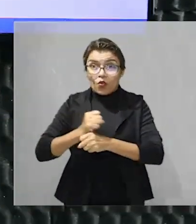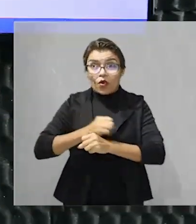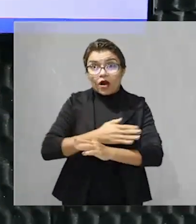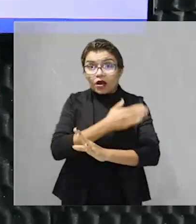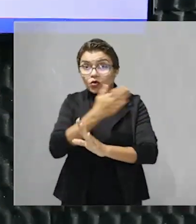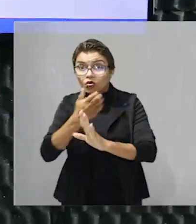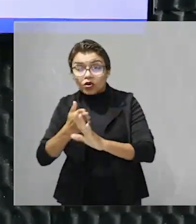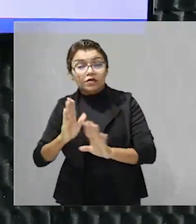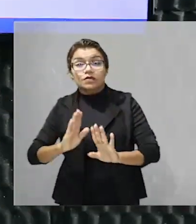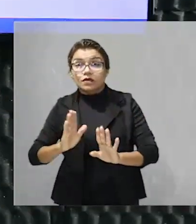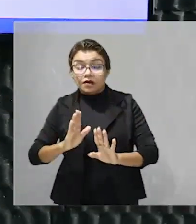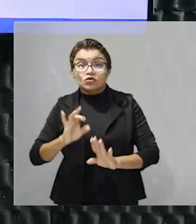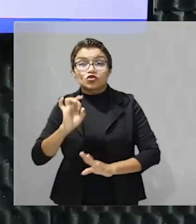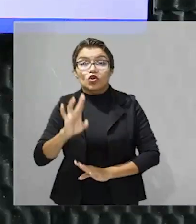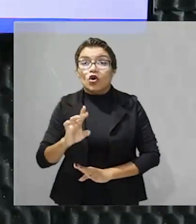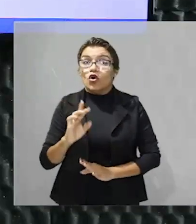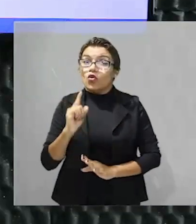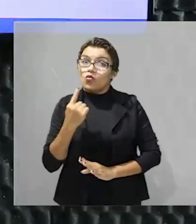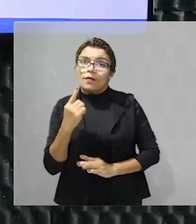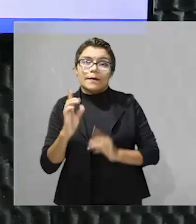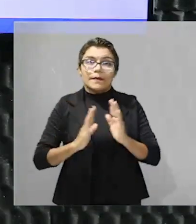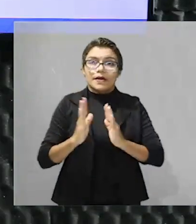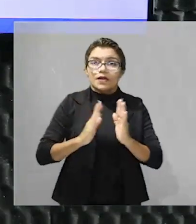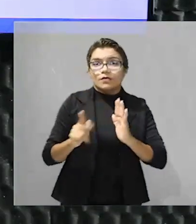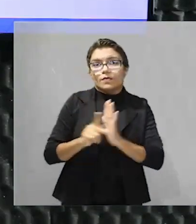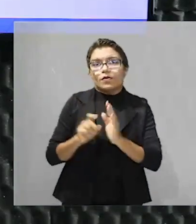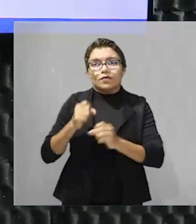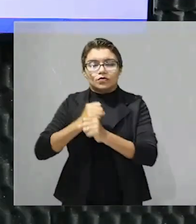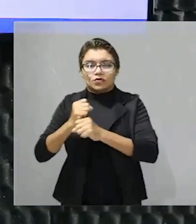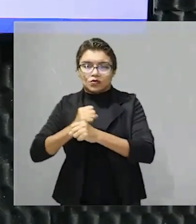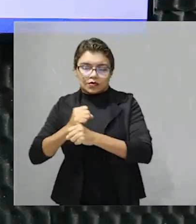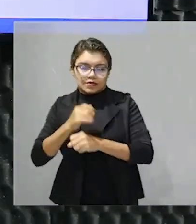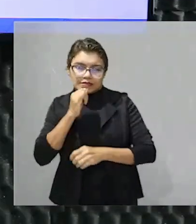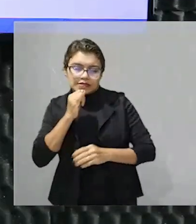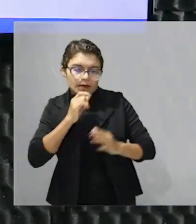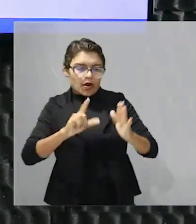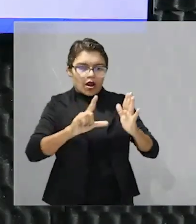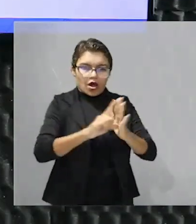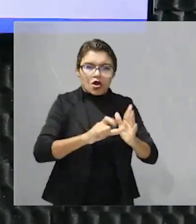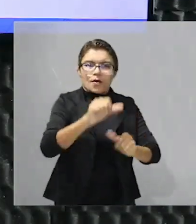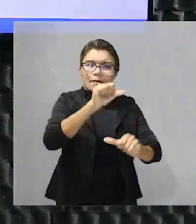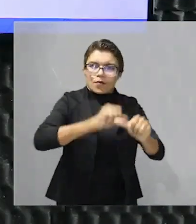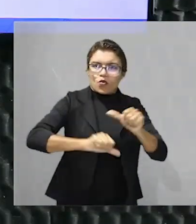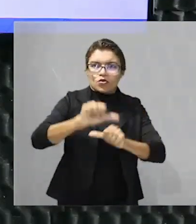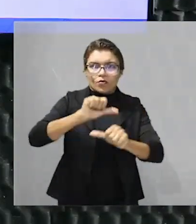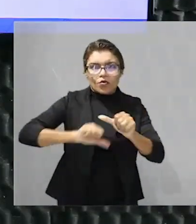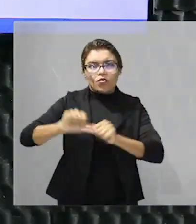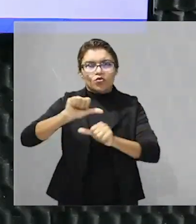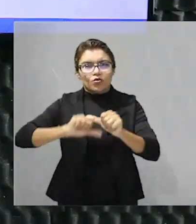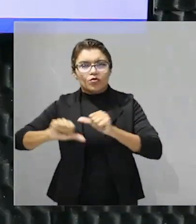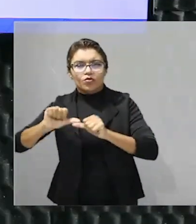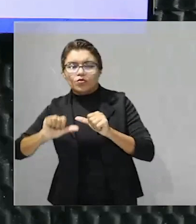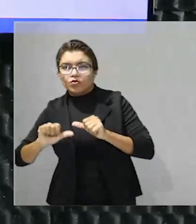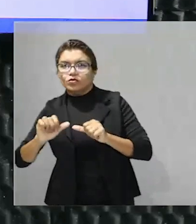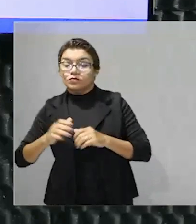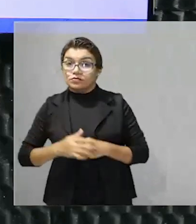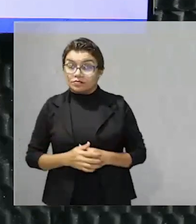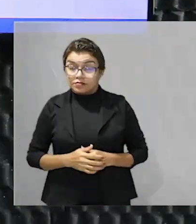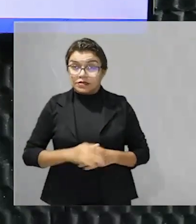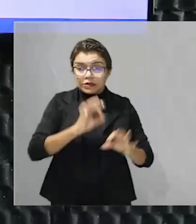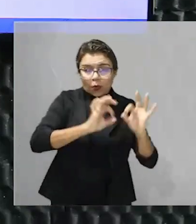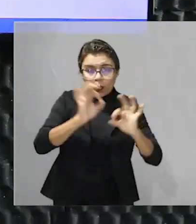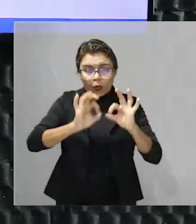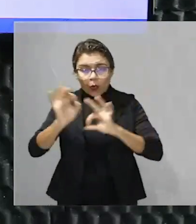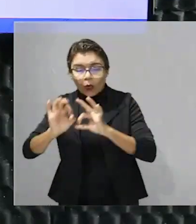por exemplo, aqui no Brasil, no nosso cotidiano. As lojas mudam as suas decorações, a sua venda de